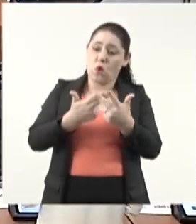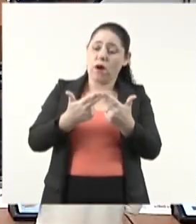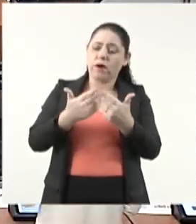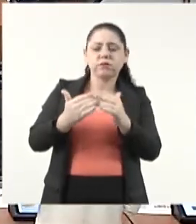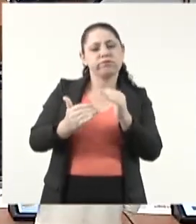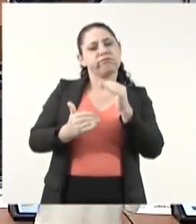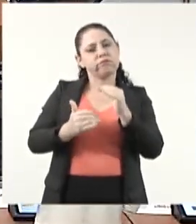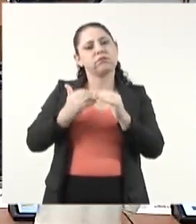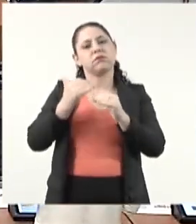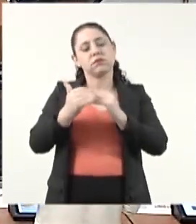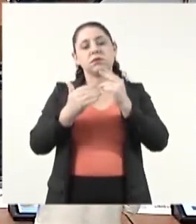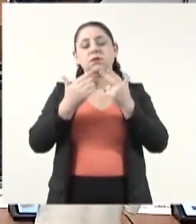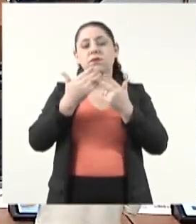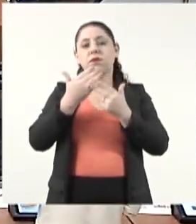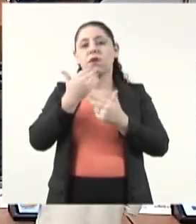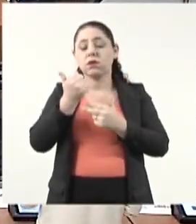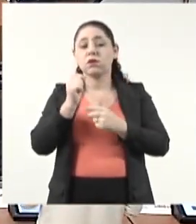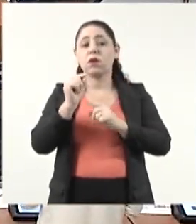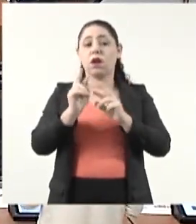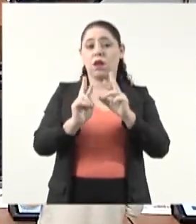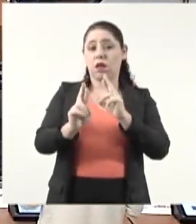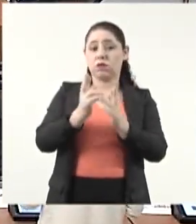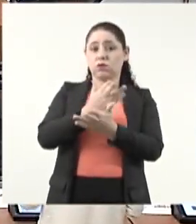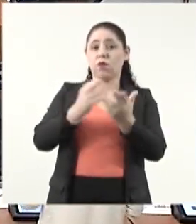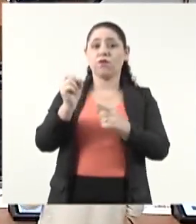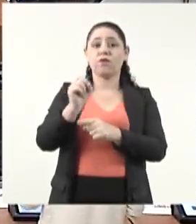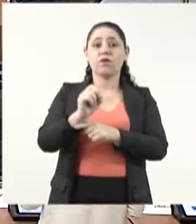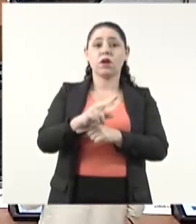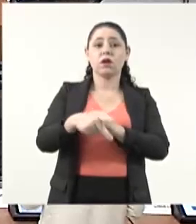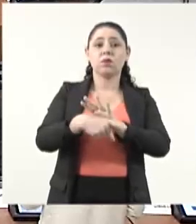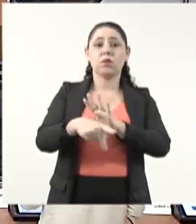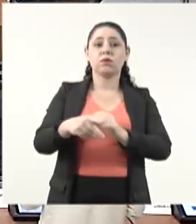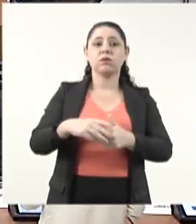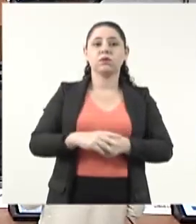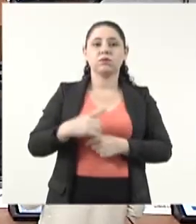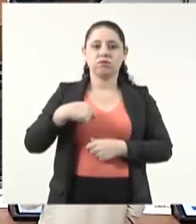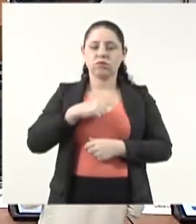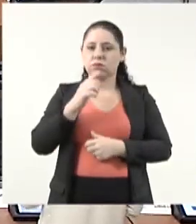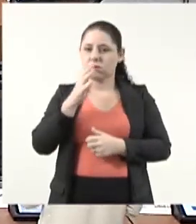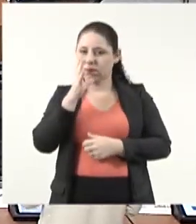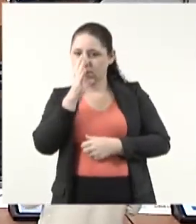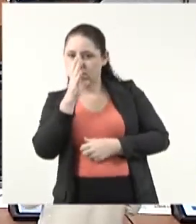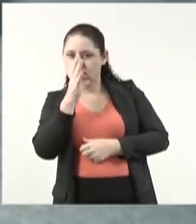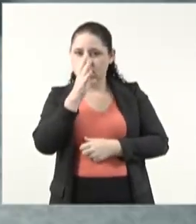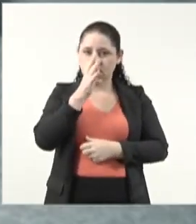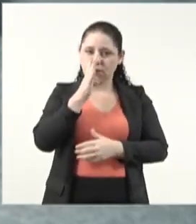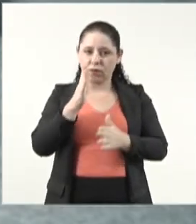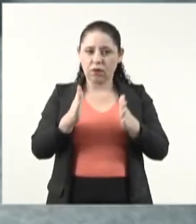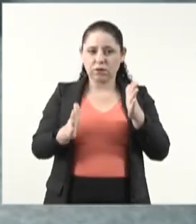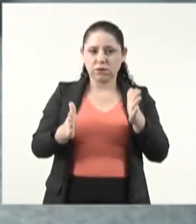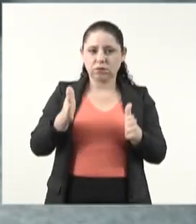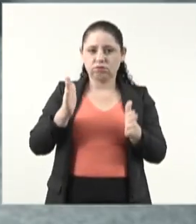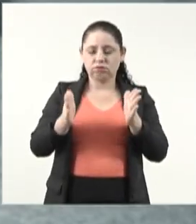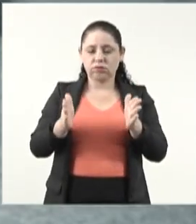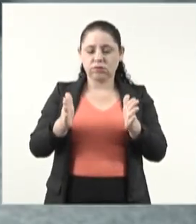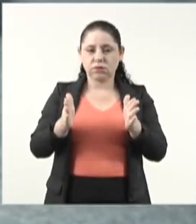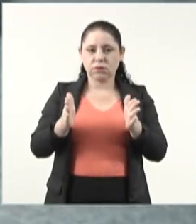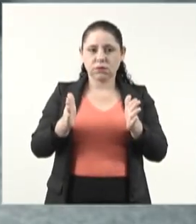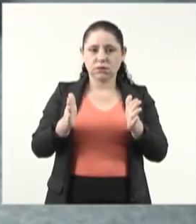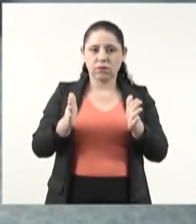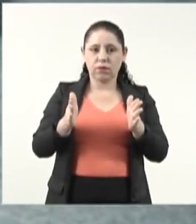melhorando. E só falando uma colocação com relação às vagas, a gente está acompanhando agora nesse período